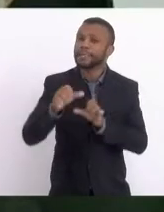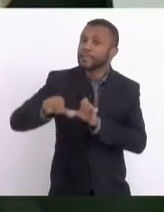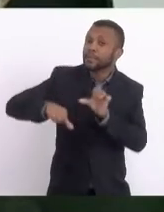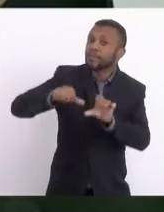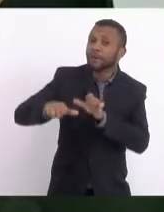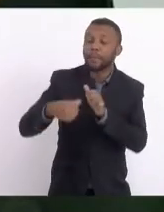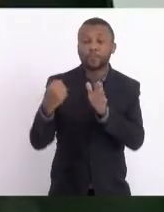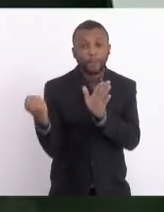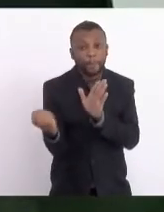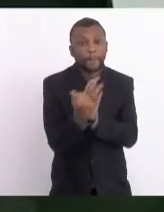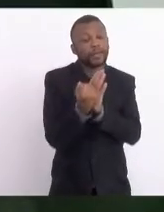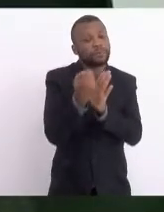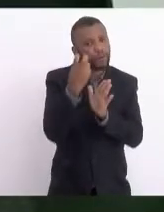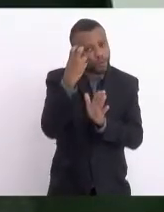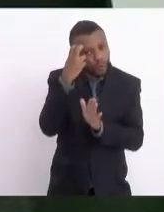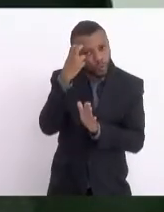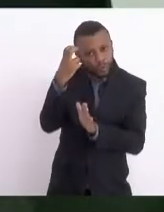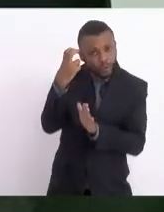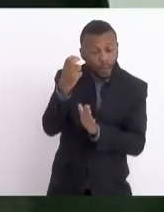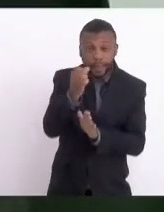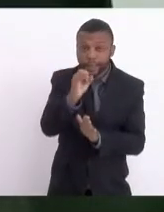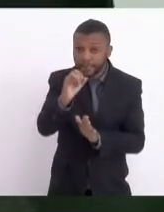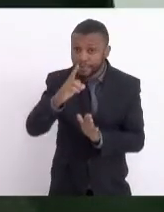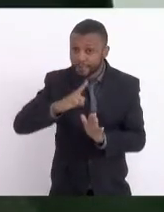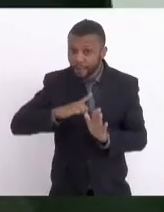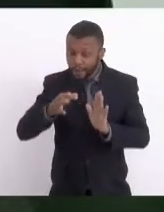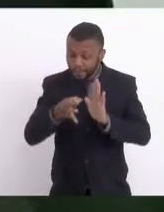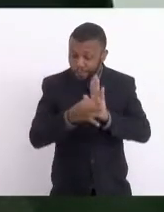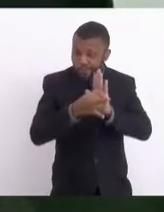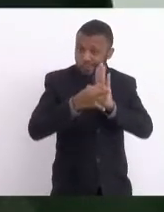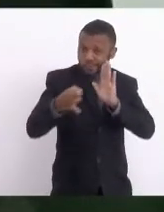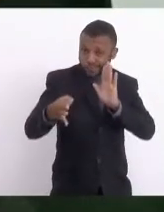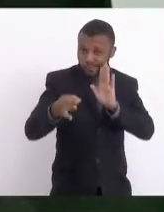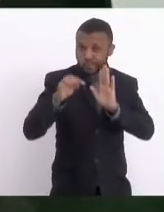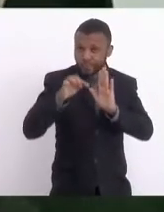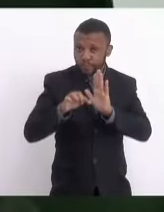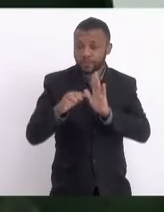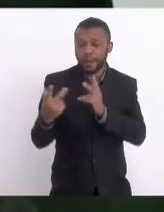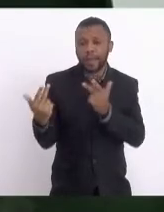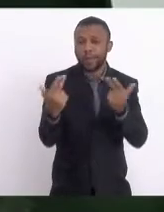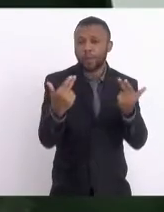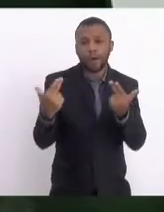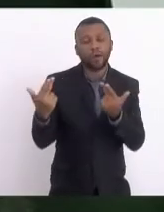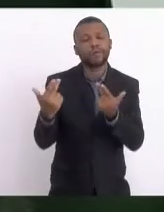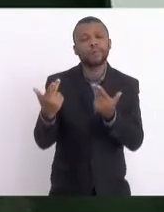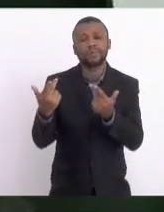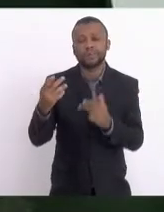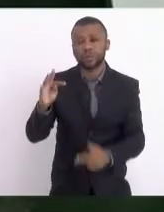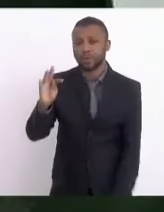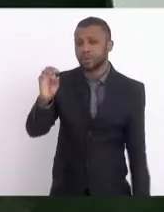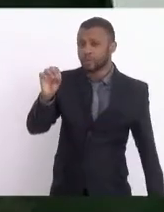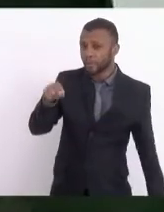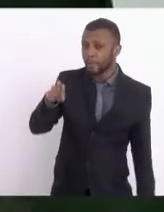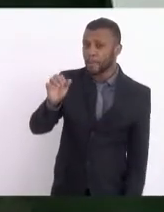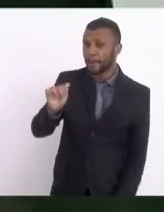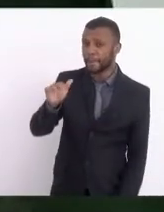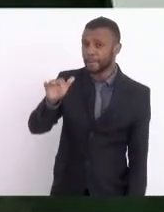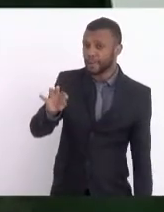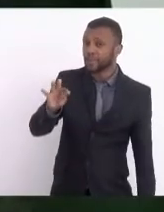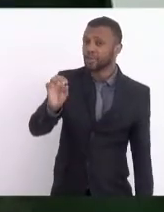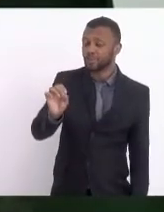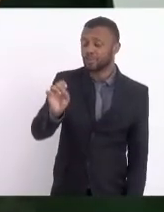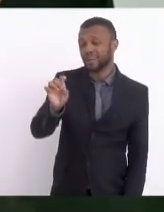tiver a visão de tombamento, é um complicador dos 600.